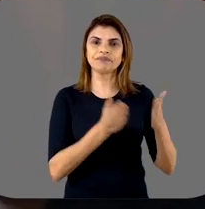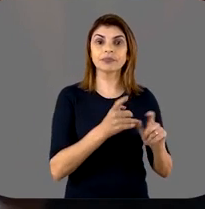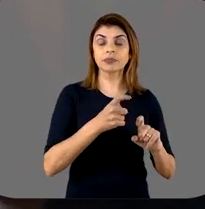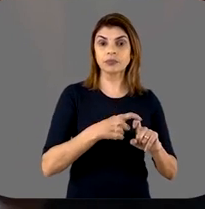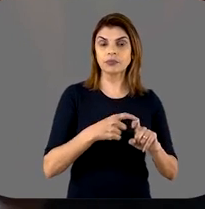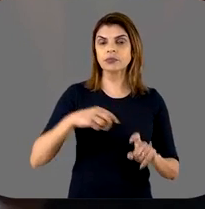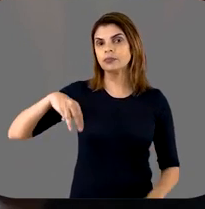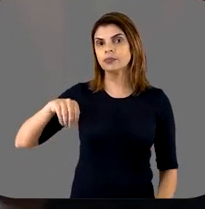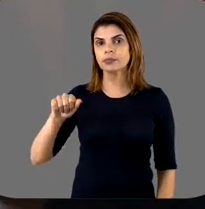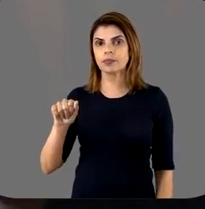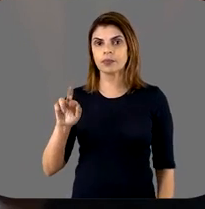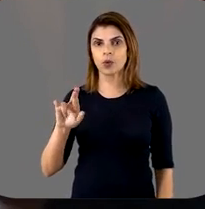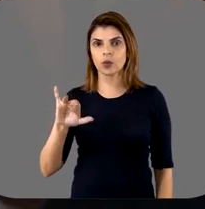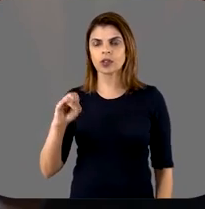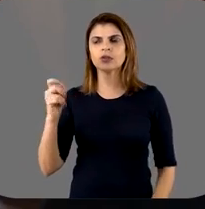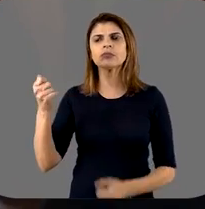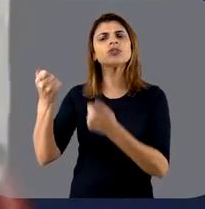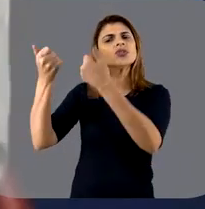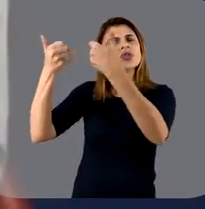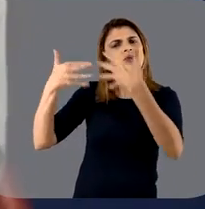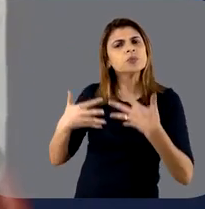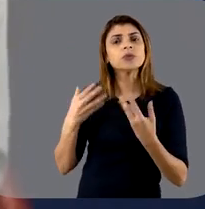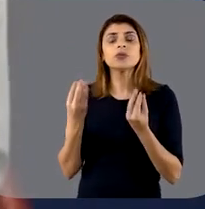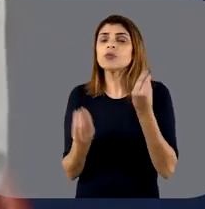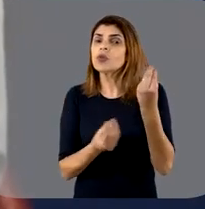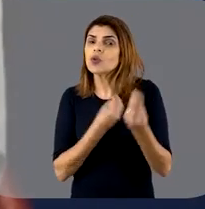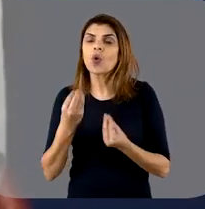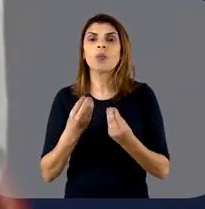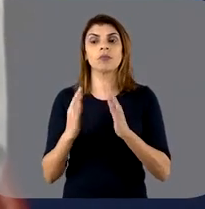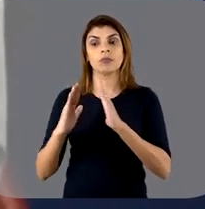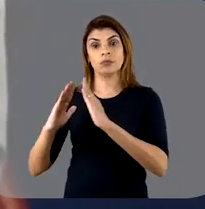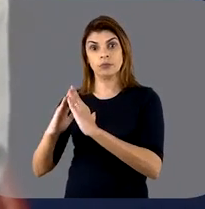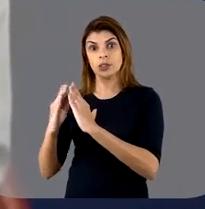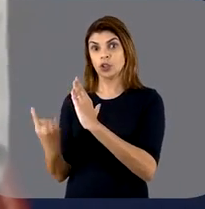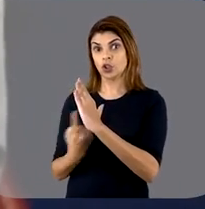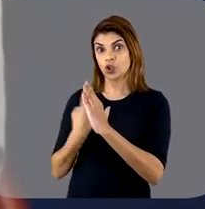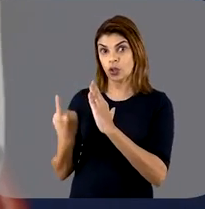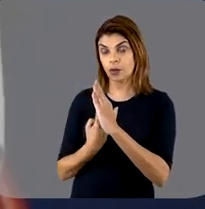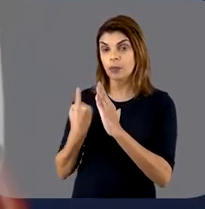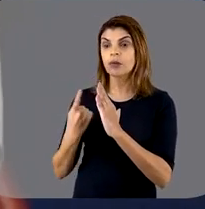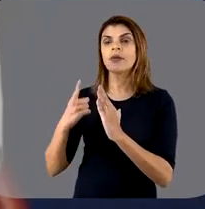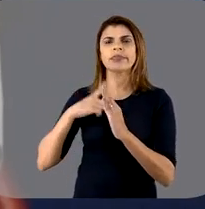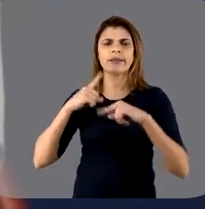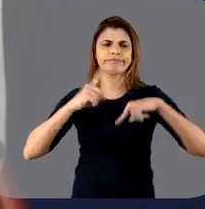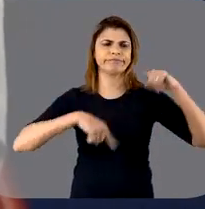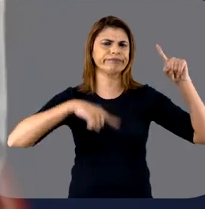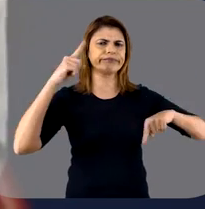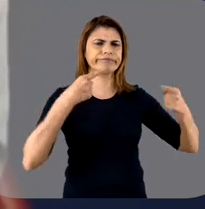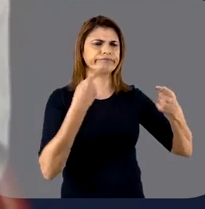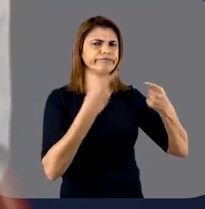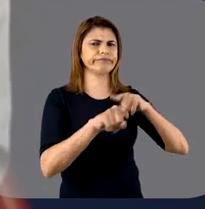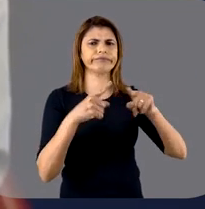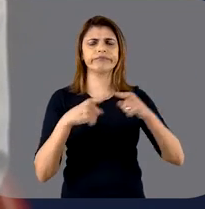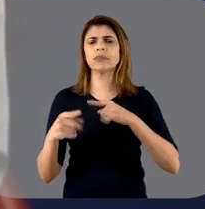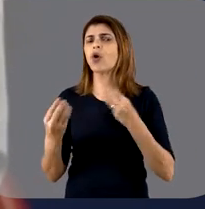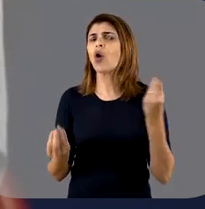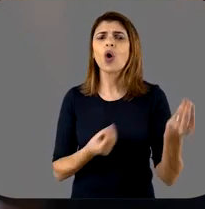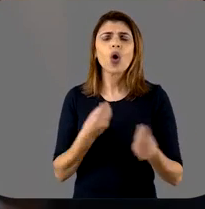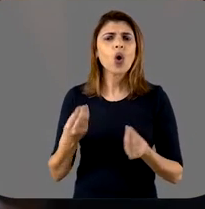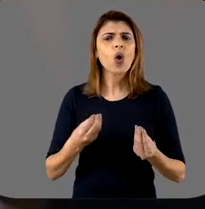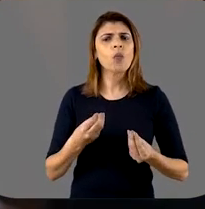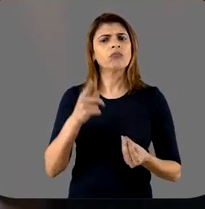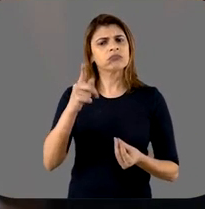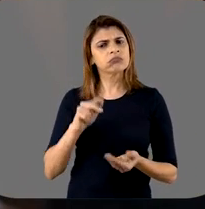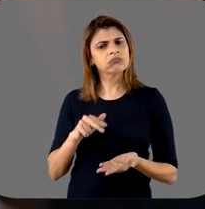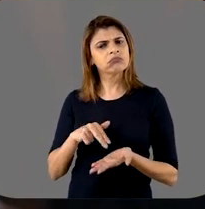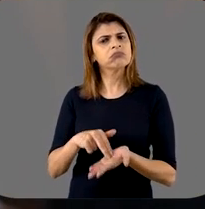Maurício explicar para a gente sobre essa questão, né, do isolamento social. Há muitas divergências, né? E aí, qual é a posição que